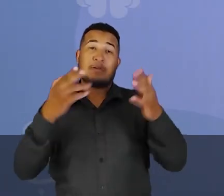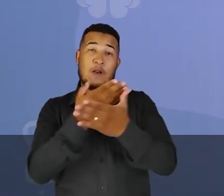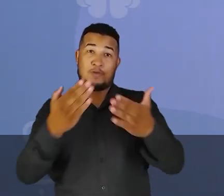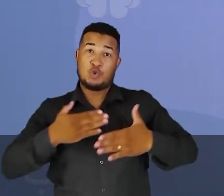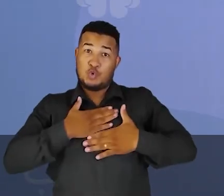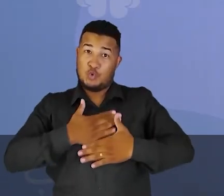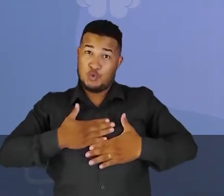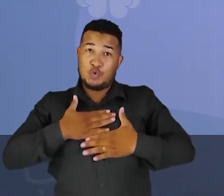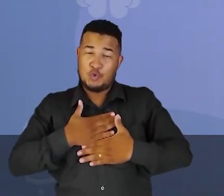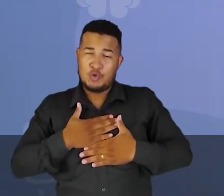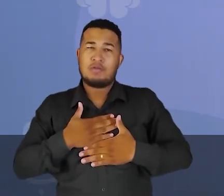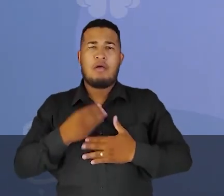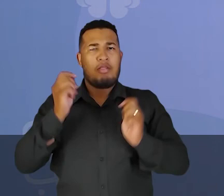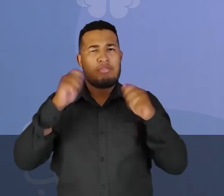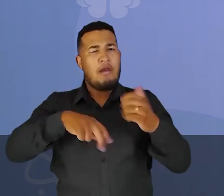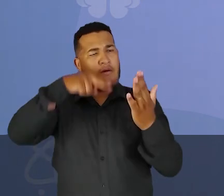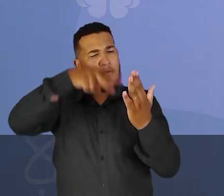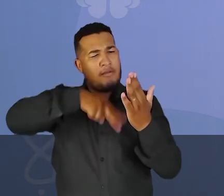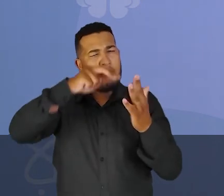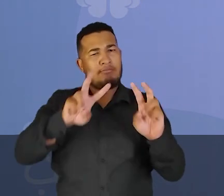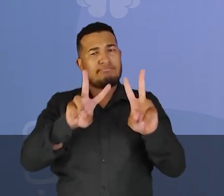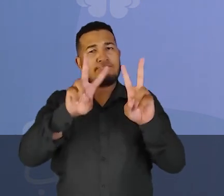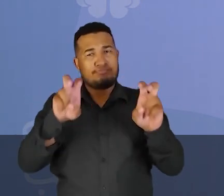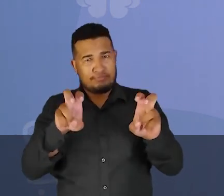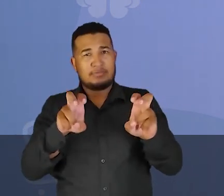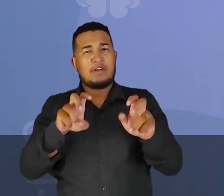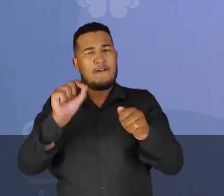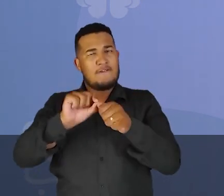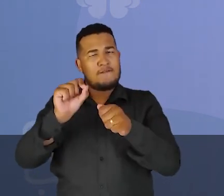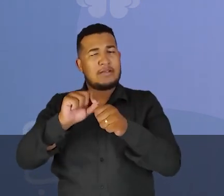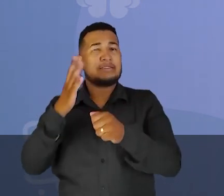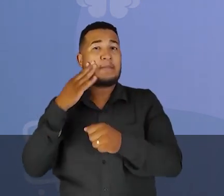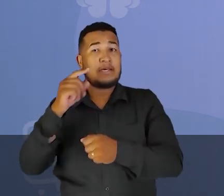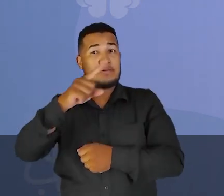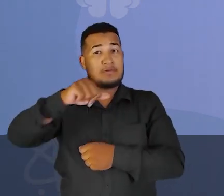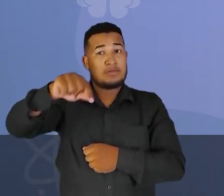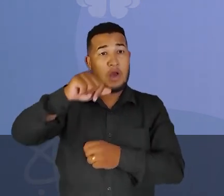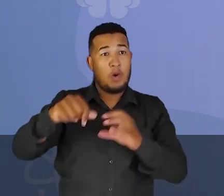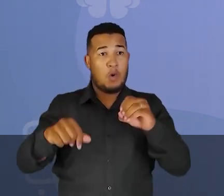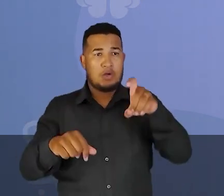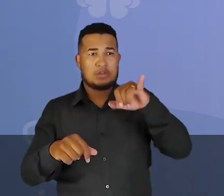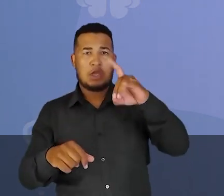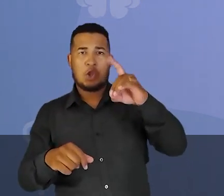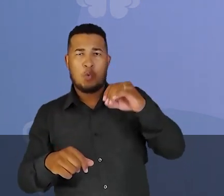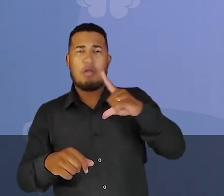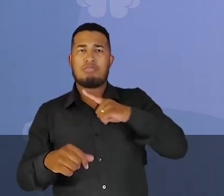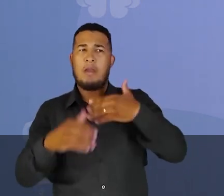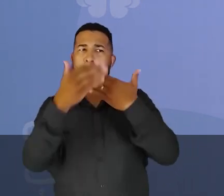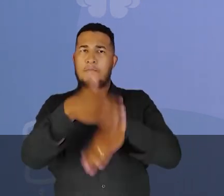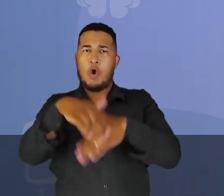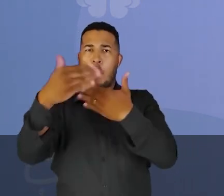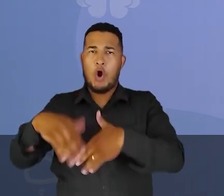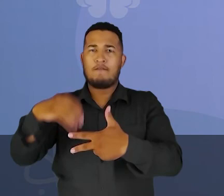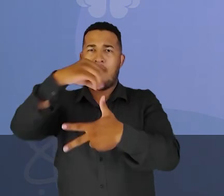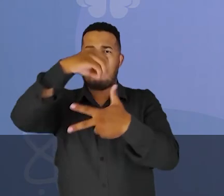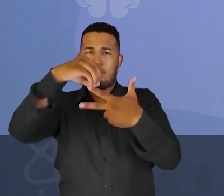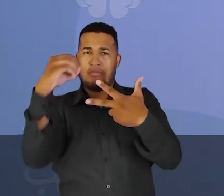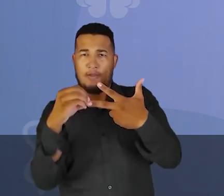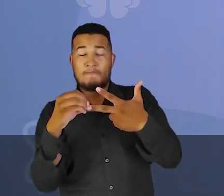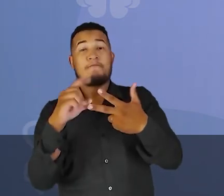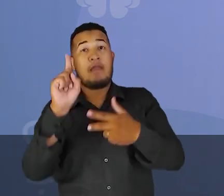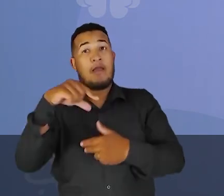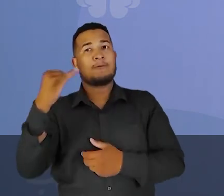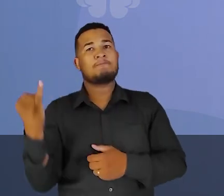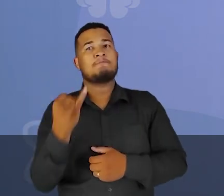tenham gostado, deem uma lida sobre o assunto. Os sais e óxidos são assuntos recorrentes em provas, em Enem, e são muito